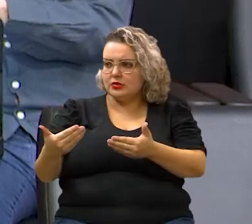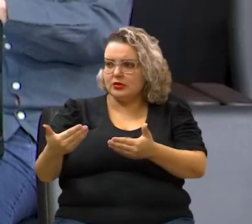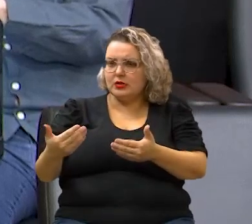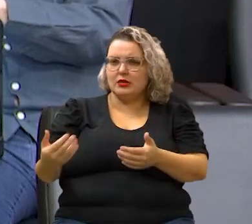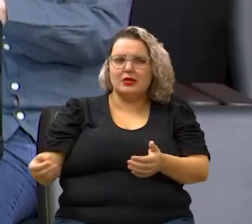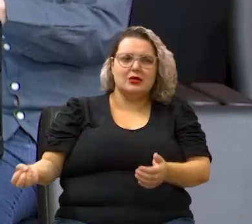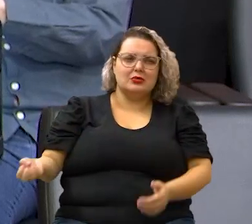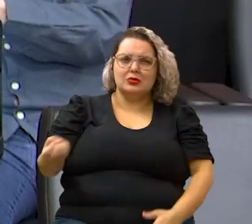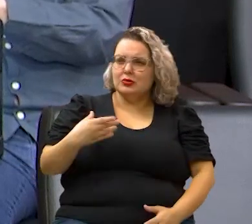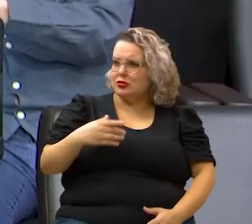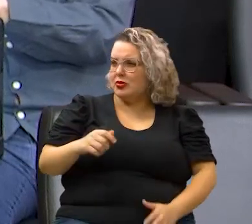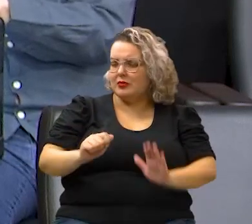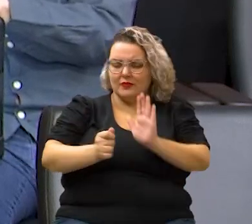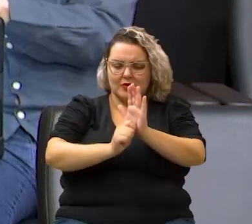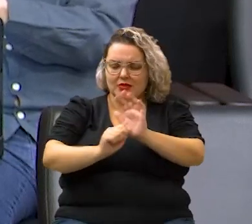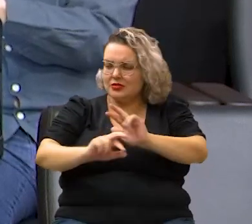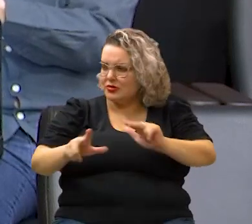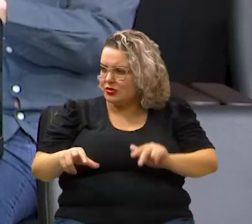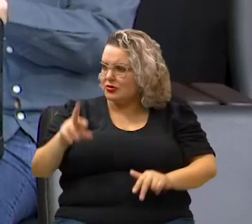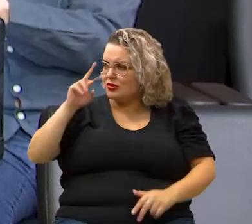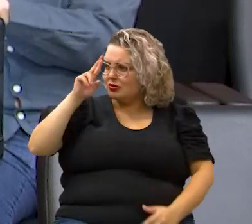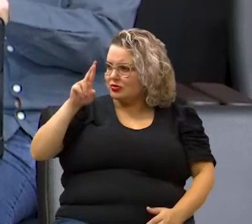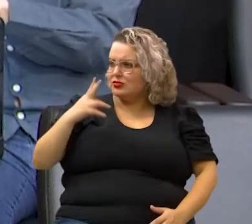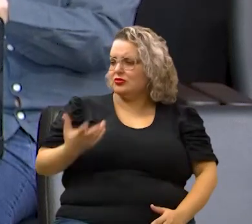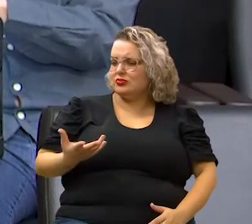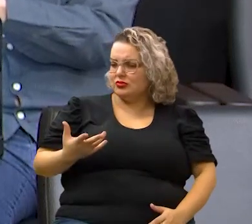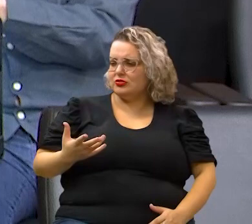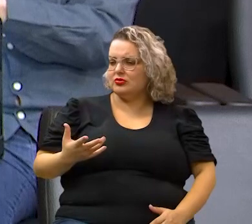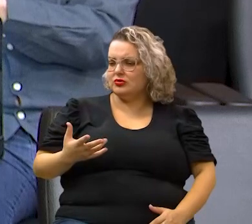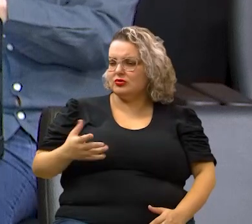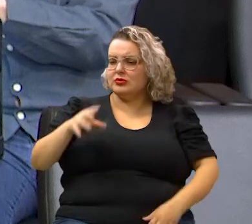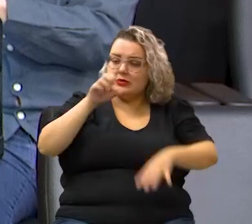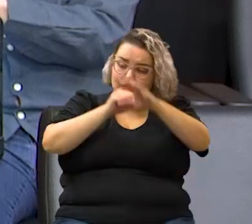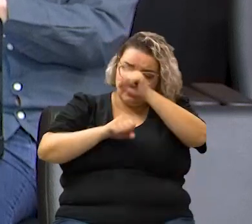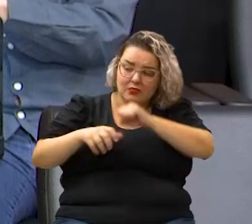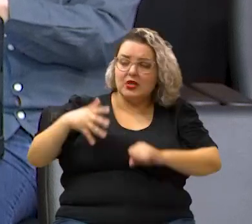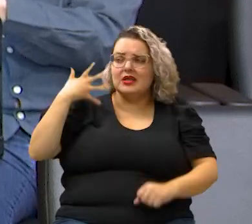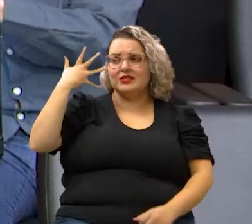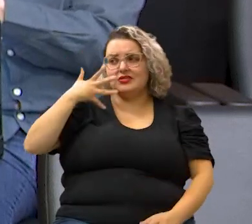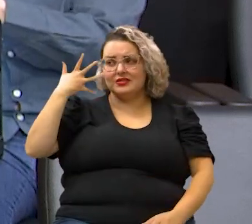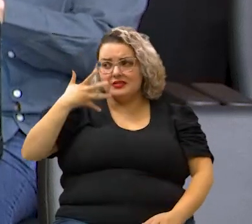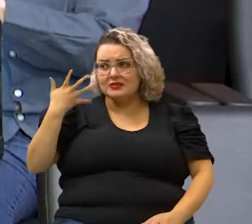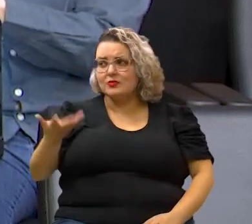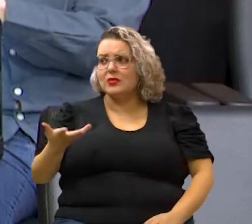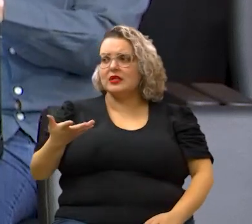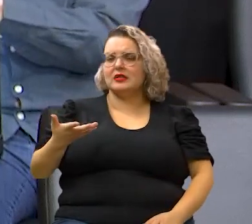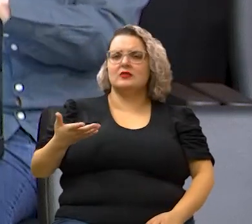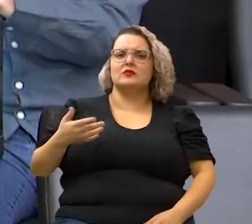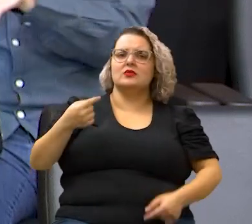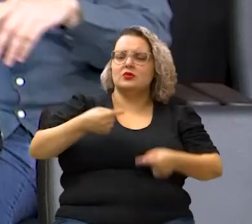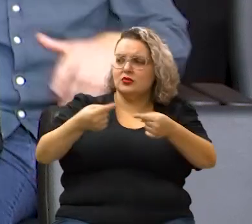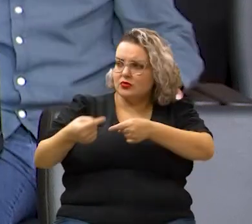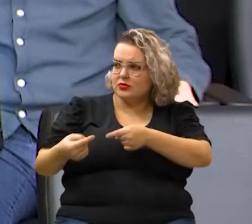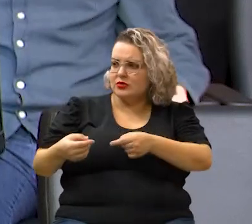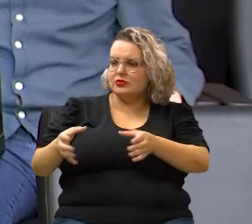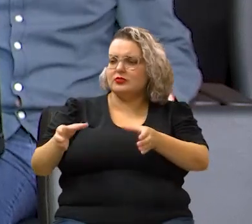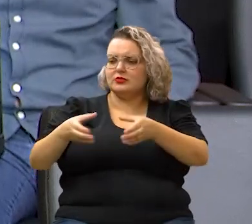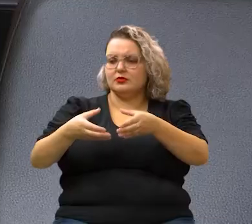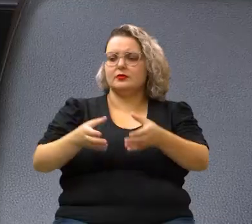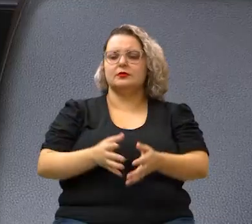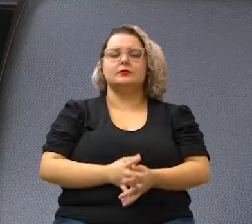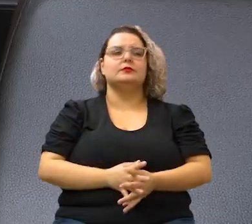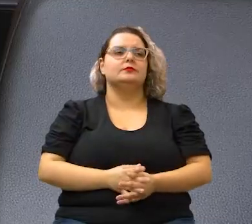agora. Chegam novas drogas, o senhor aprende também através das palestras e do conteúdo que é debatido pela comissão?